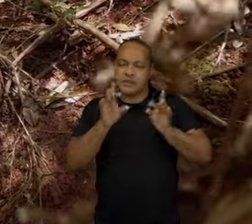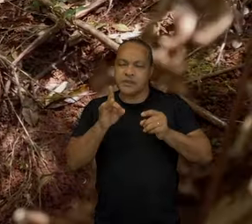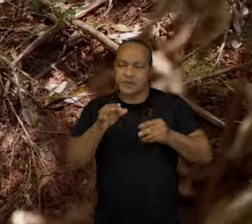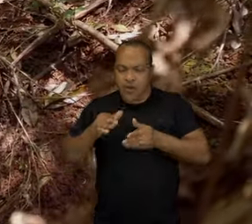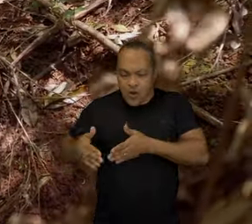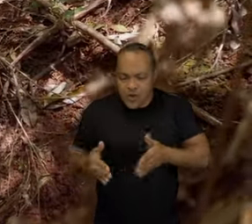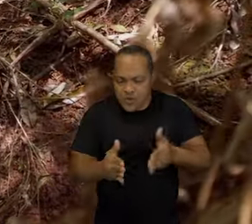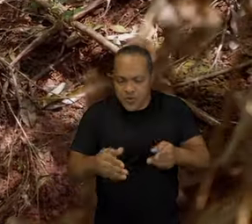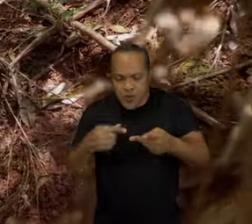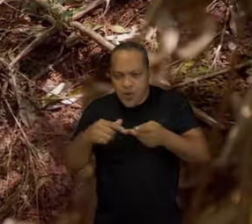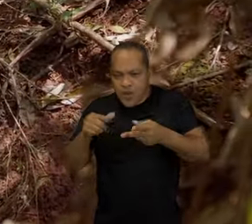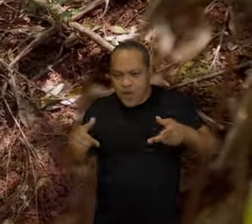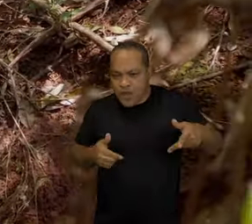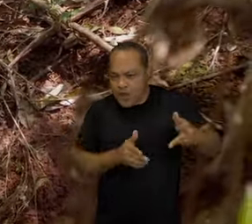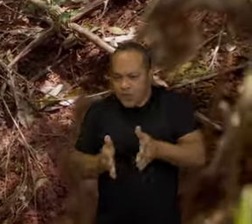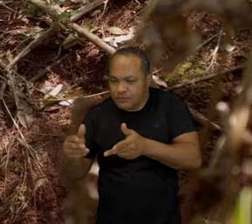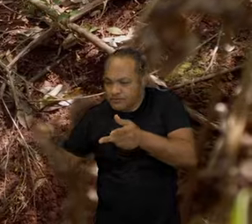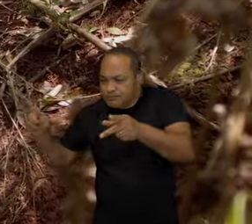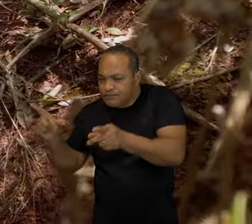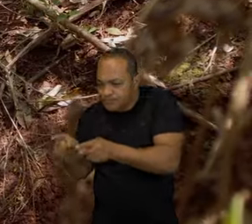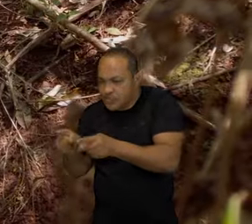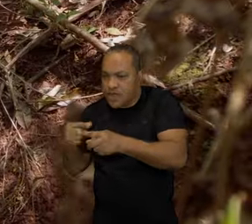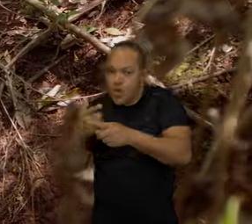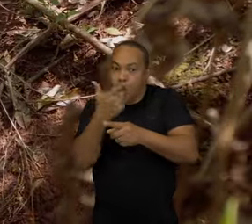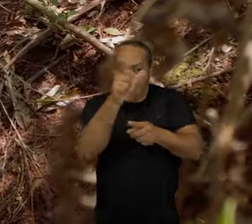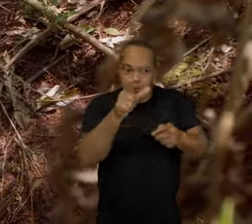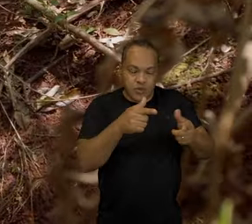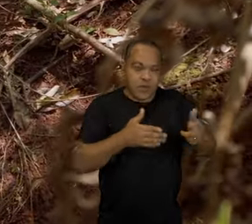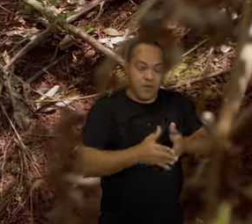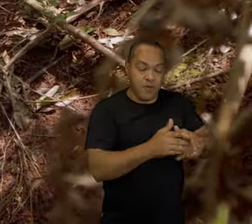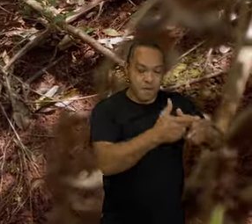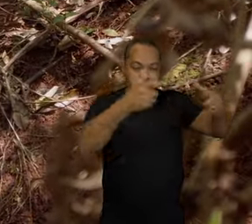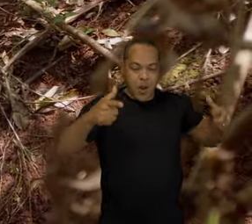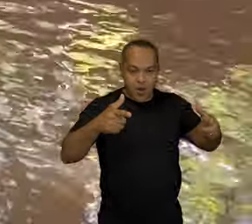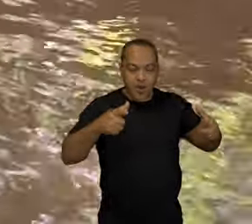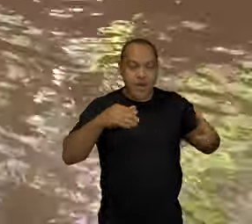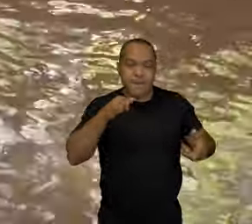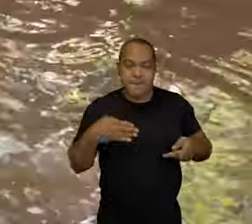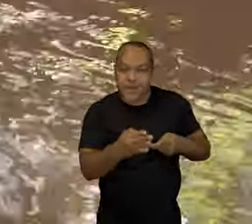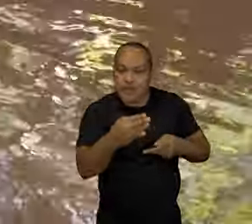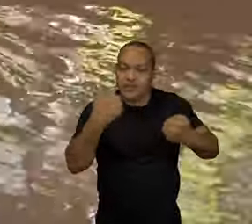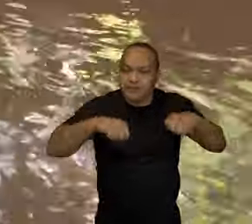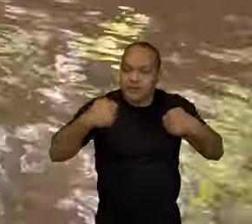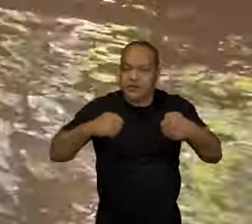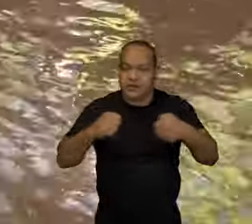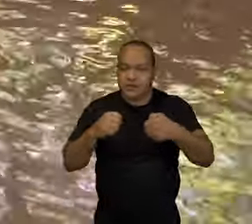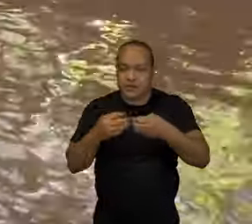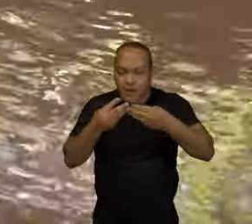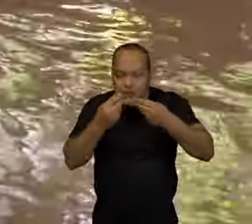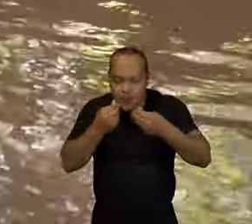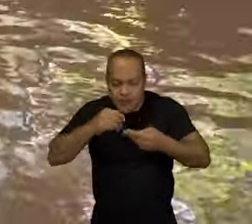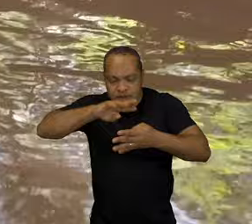Especialmente em rios e riachos, mas também em menor grau nos rios maiores. Os peixes dependem de matéria